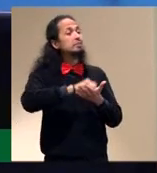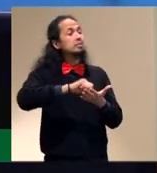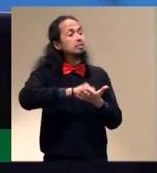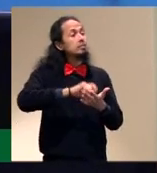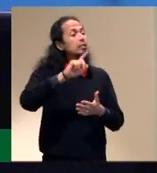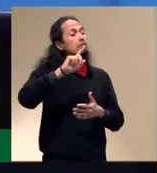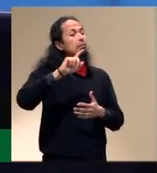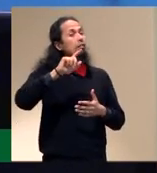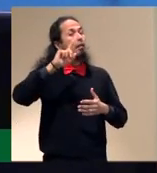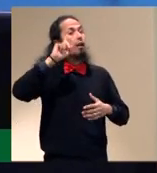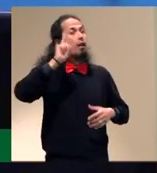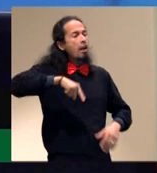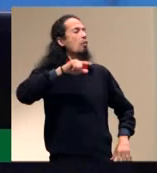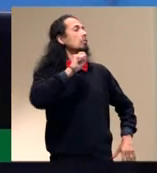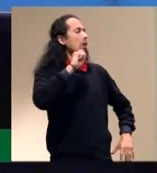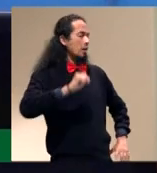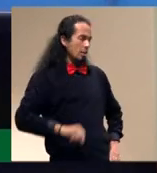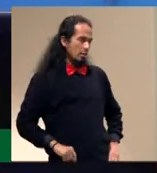que é.